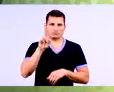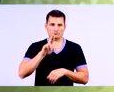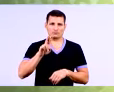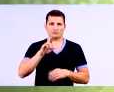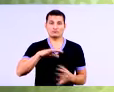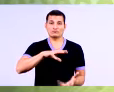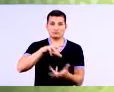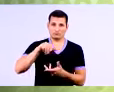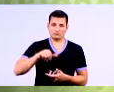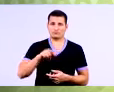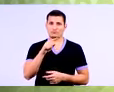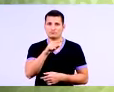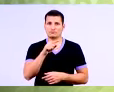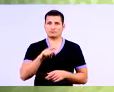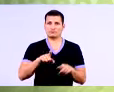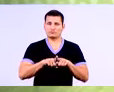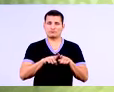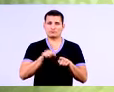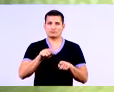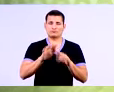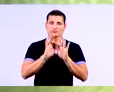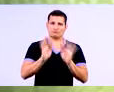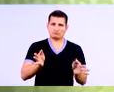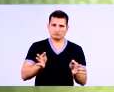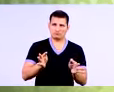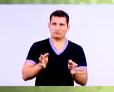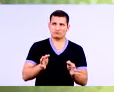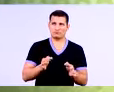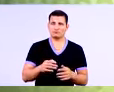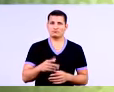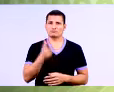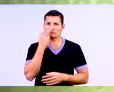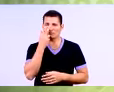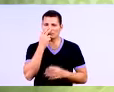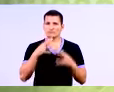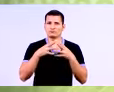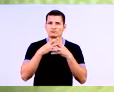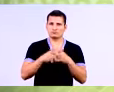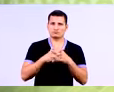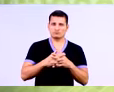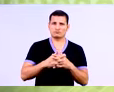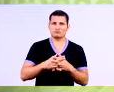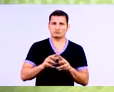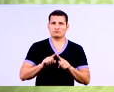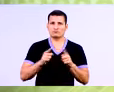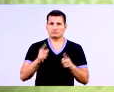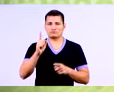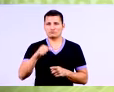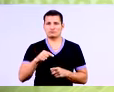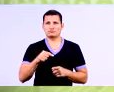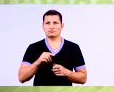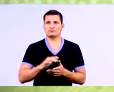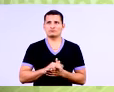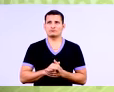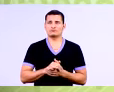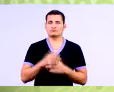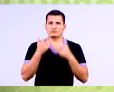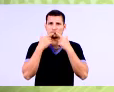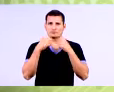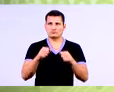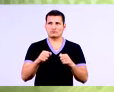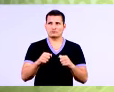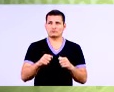e que ela é simplificada. Ela parece complexa no início, mas ela é, de uma forma geral, uma